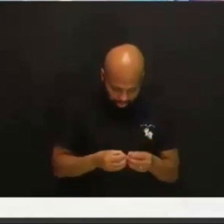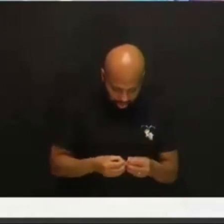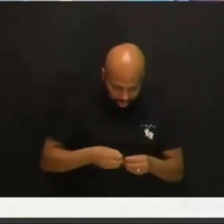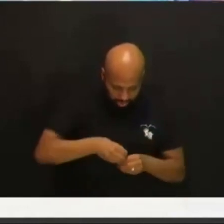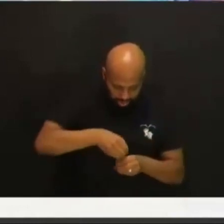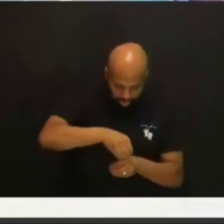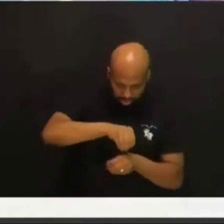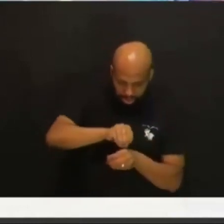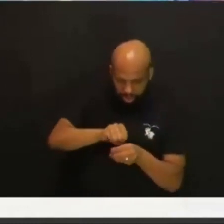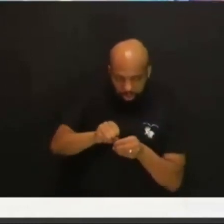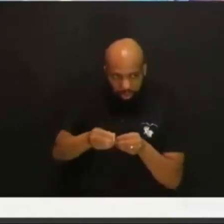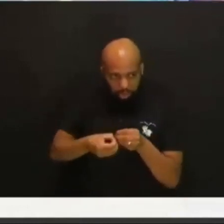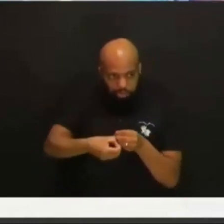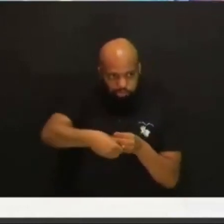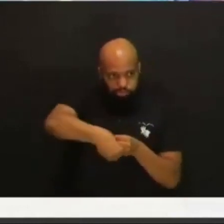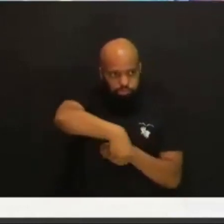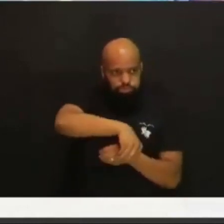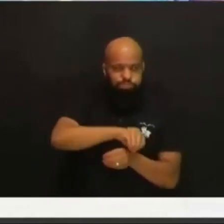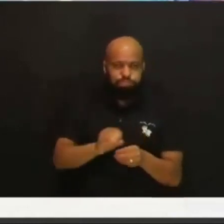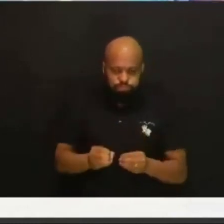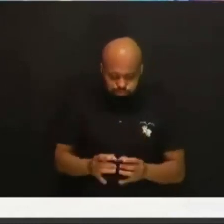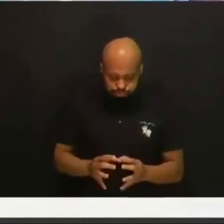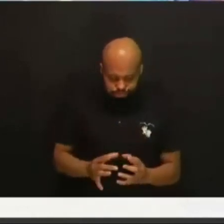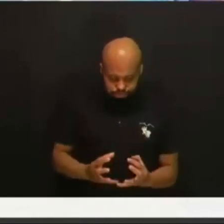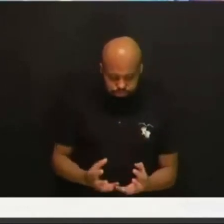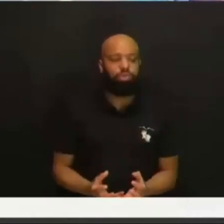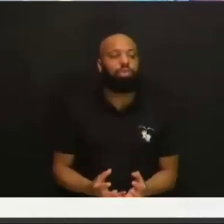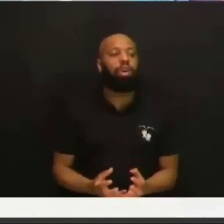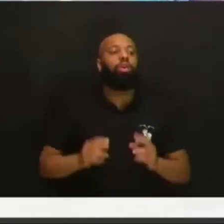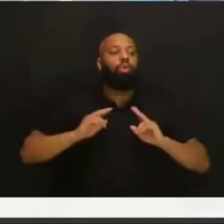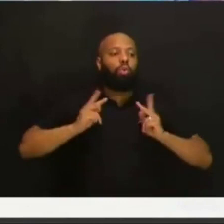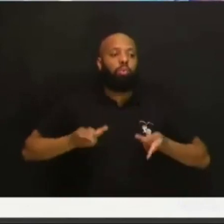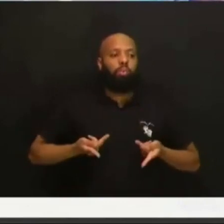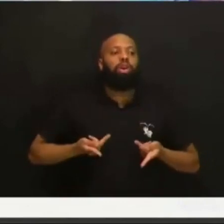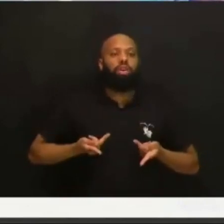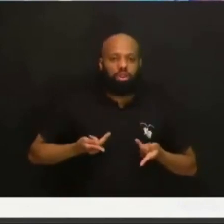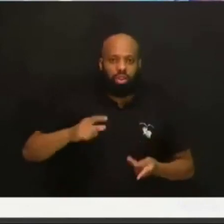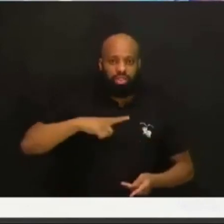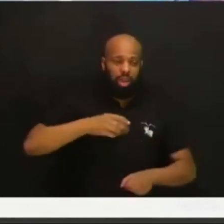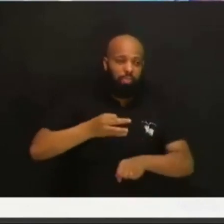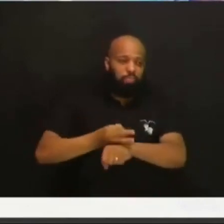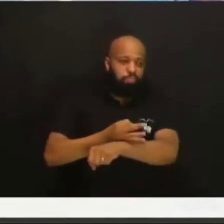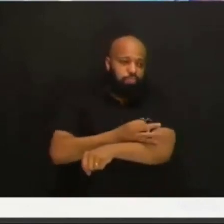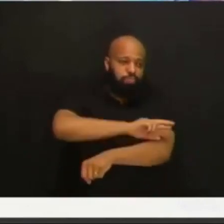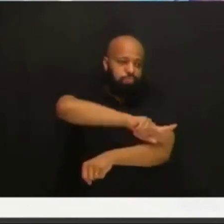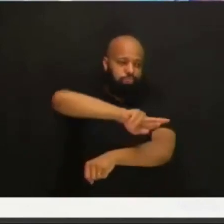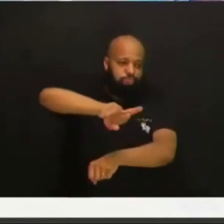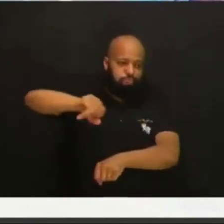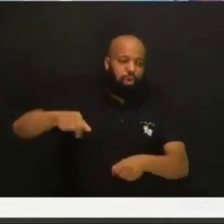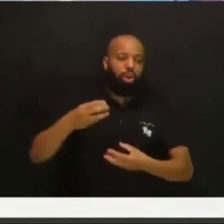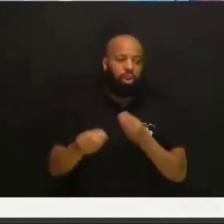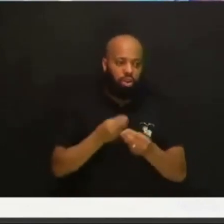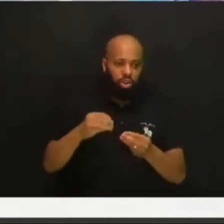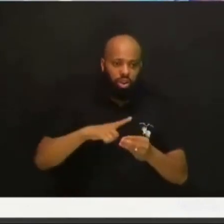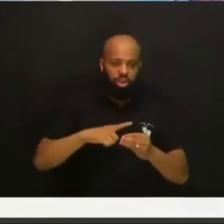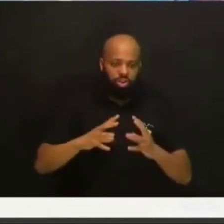e é progressivamente transformado em um ser humano multicelular, por meio da divisão,